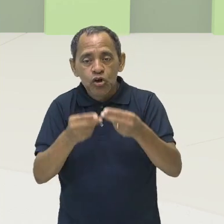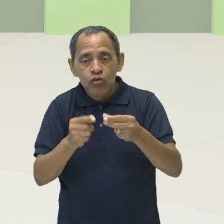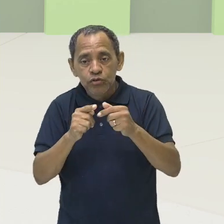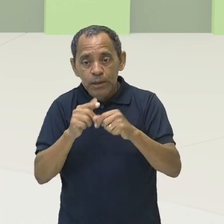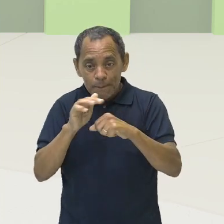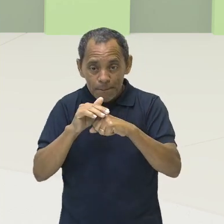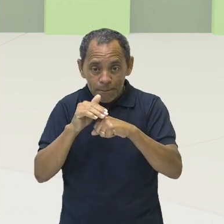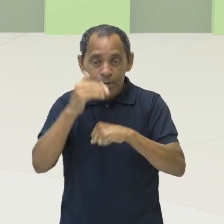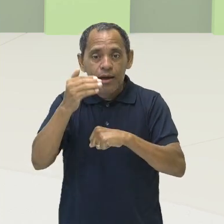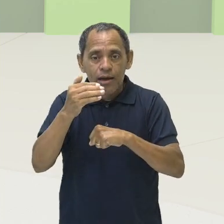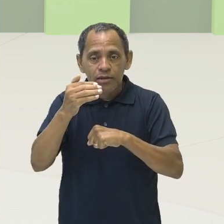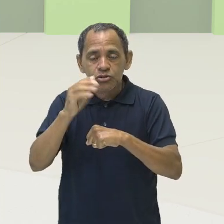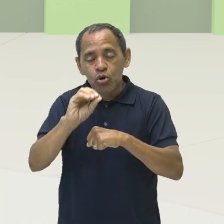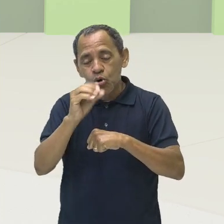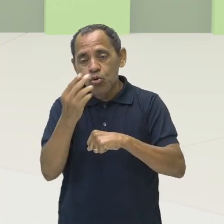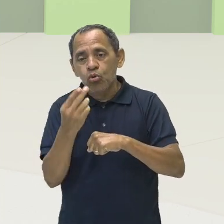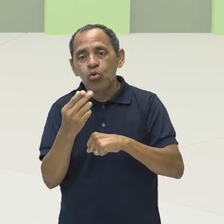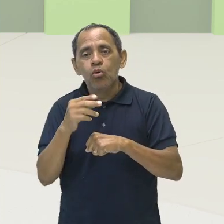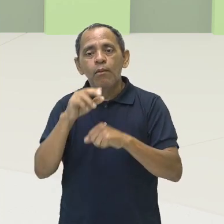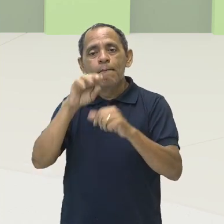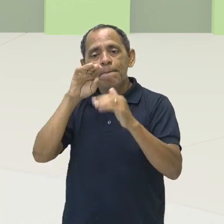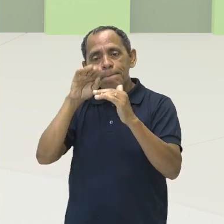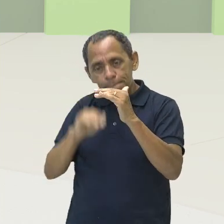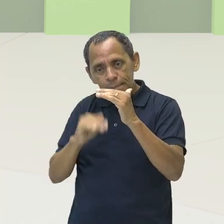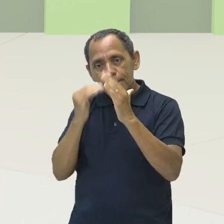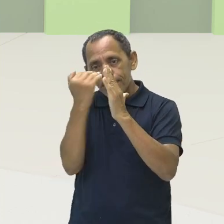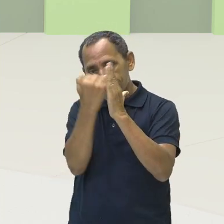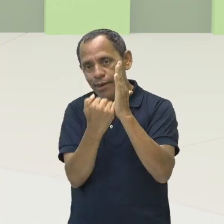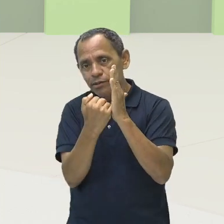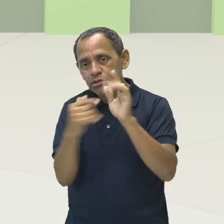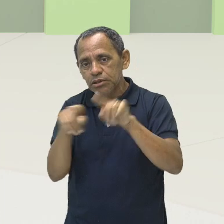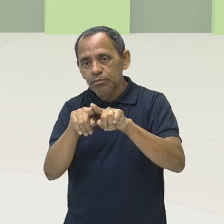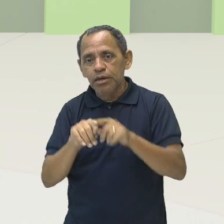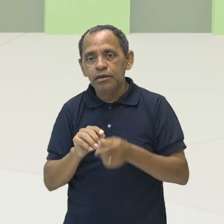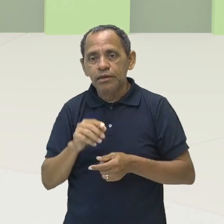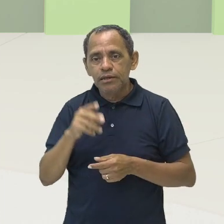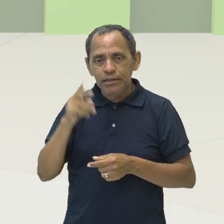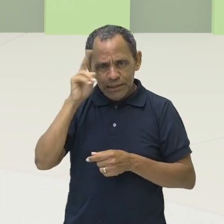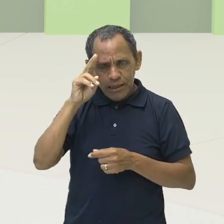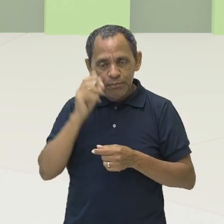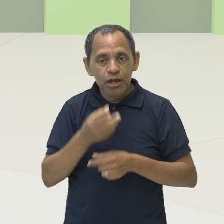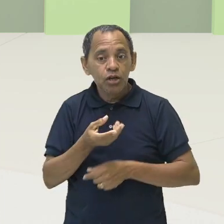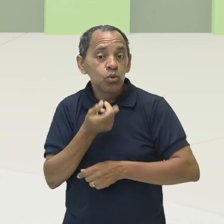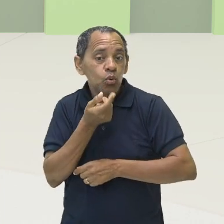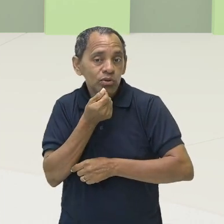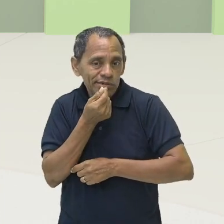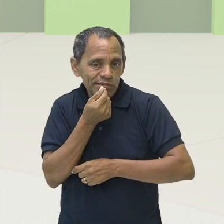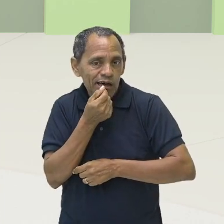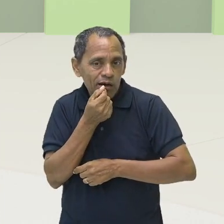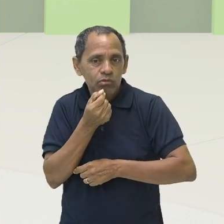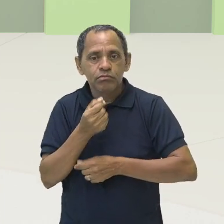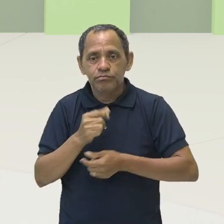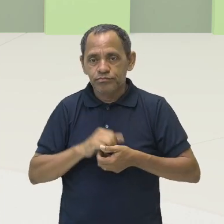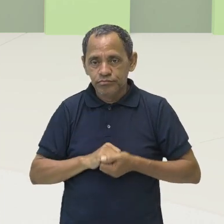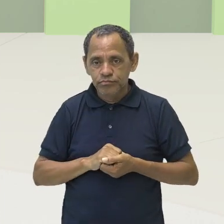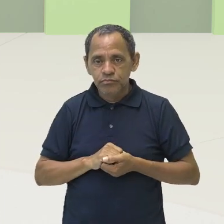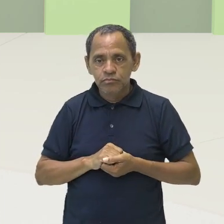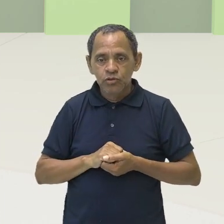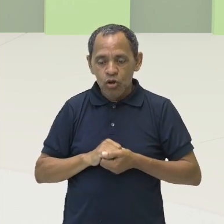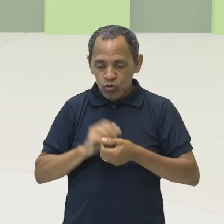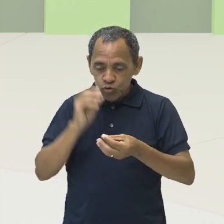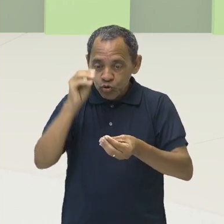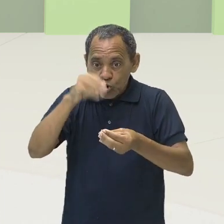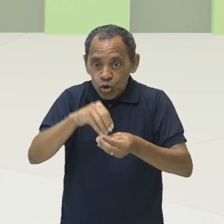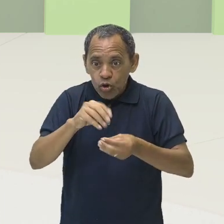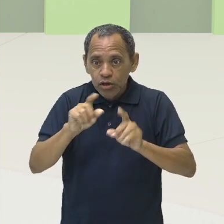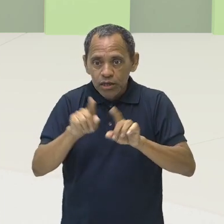menos. Sabe quando você coloca o sal na água e ele dissolve ali? Tem um momento que ele não dissolve mais. Mas barro,